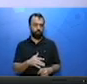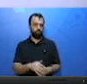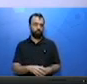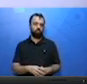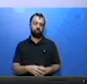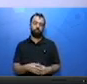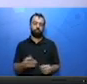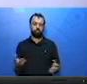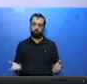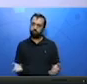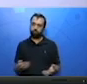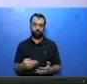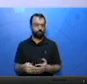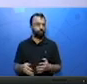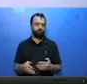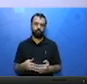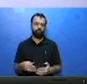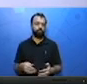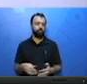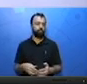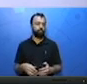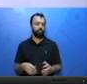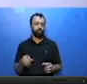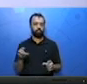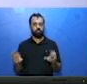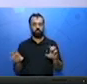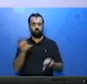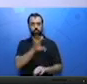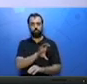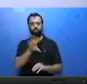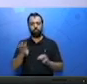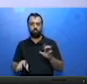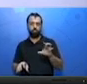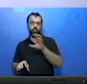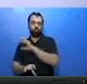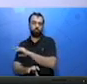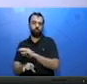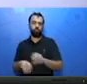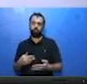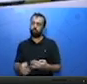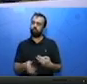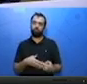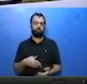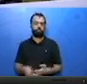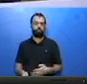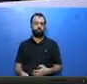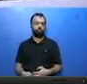x do B e o x do A depois, tá? A ordem aqui não importa.